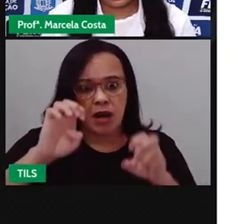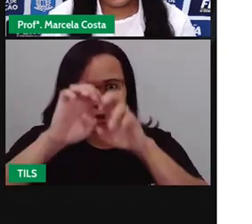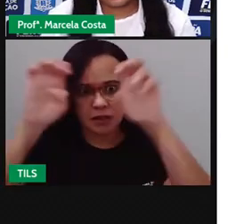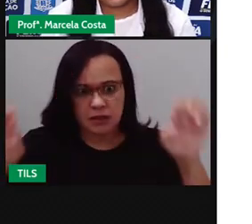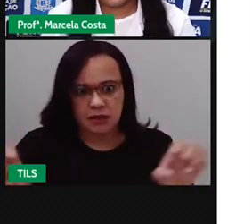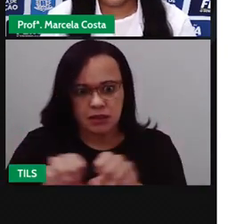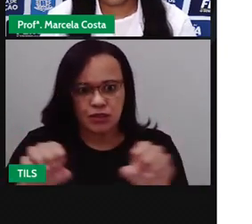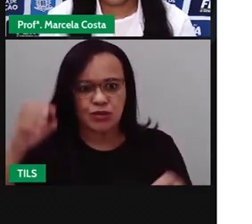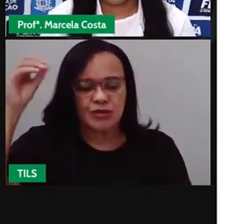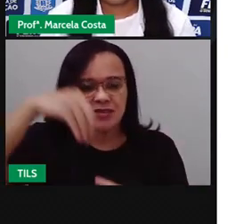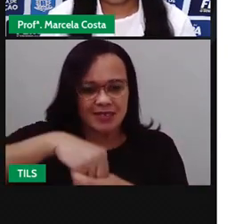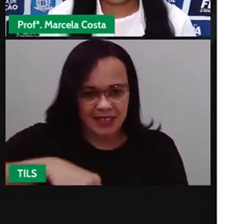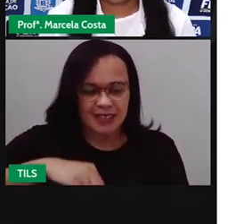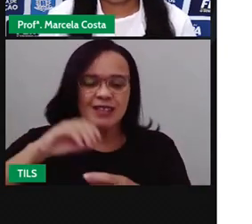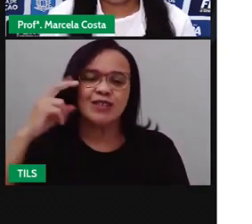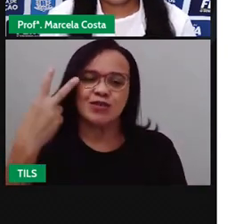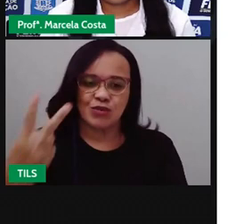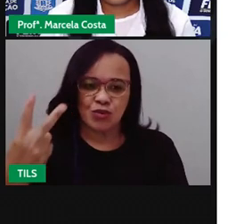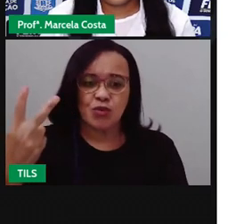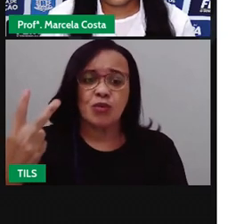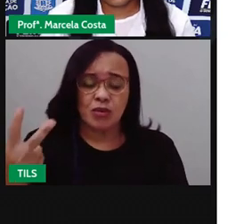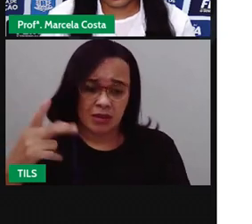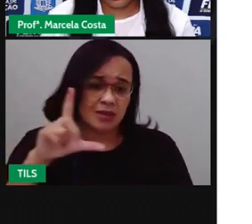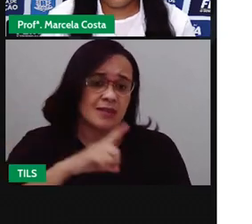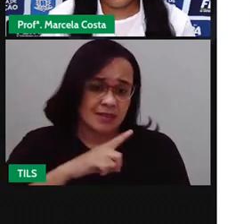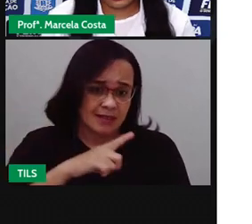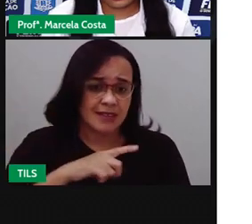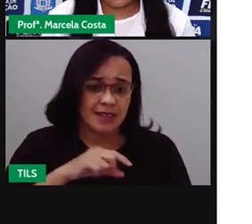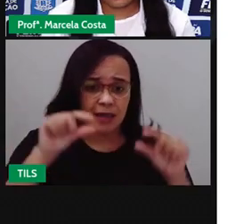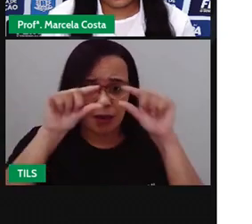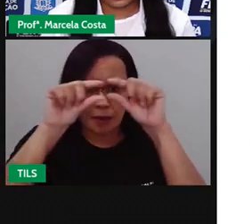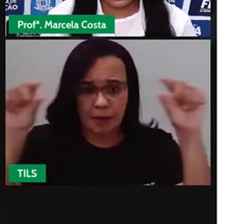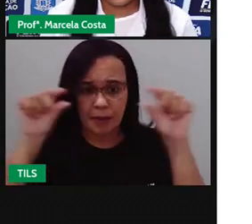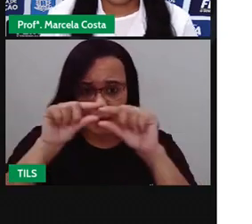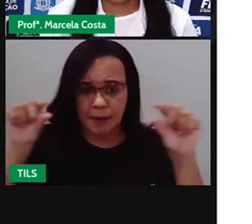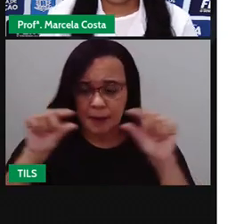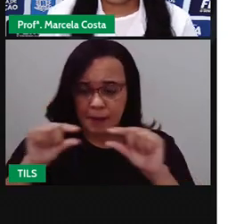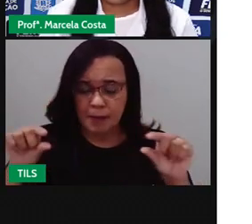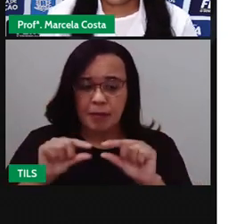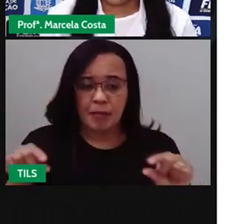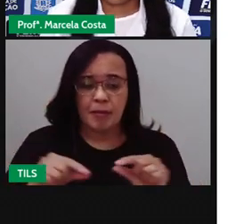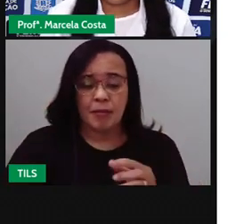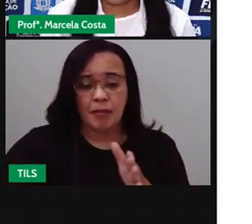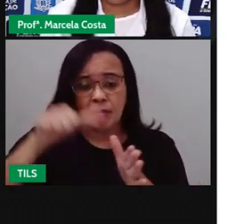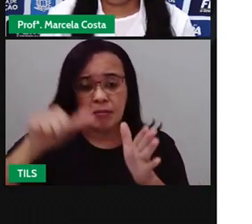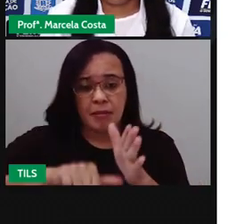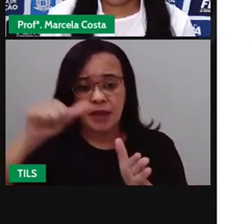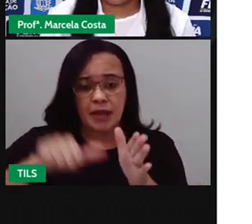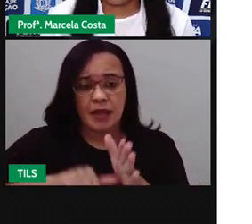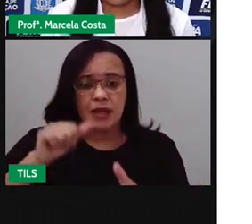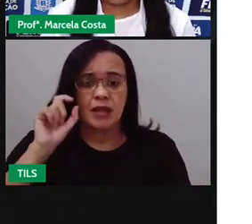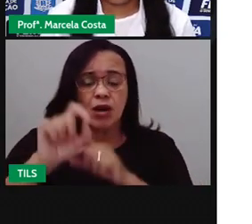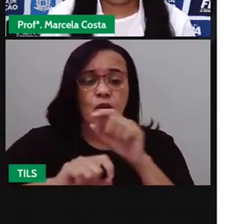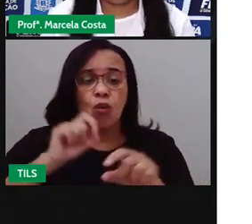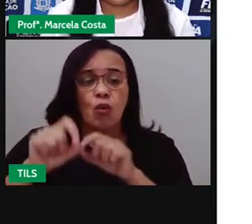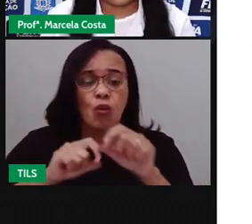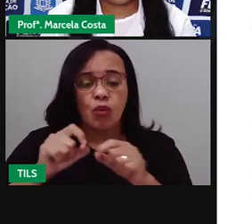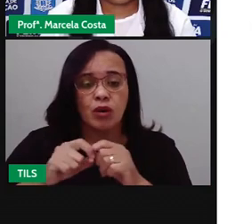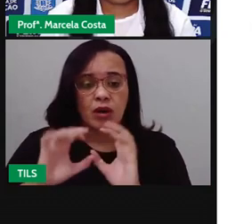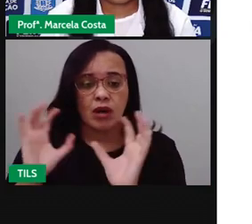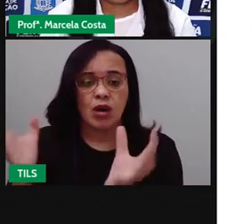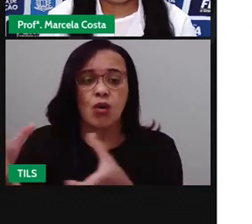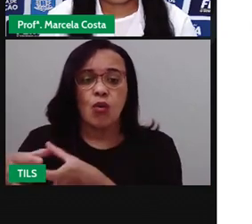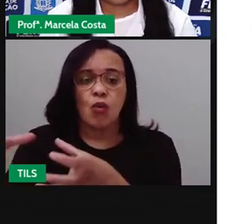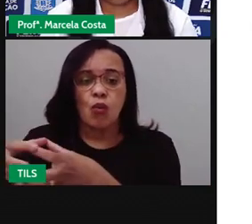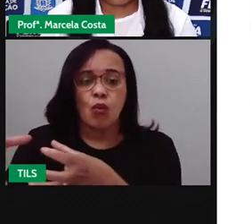primeira parte, em duas estrofes. Uma estrofe é um conjunto de